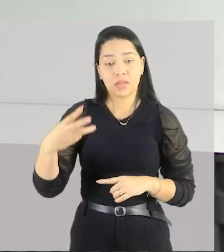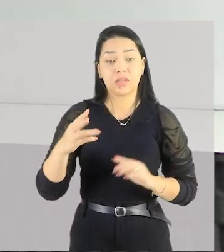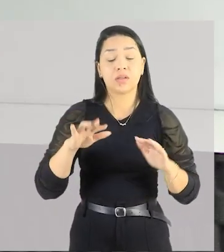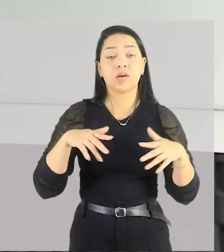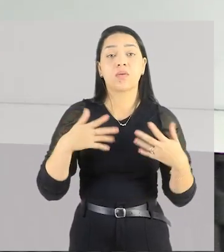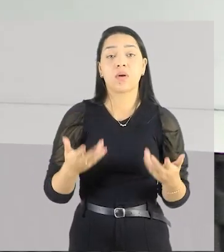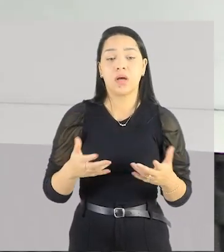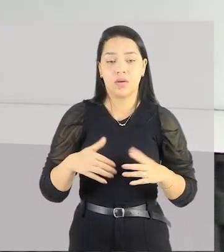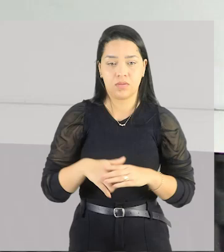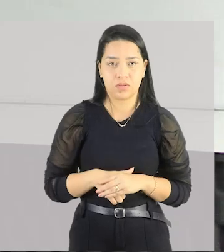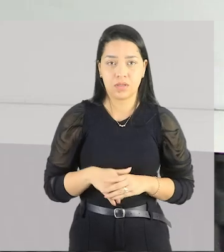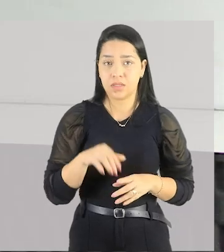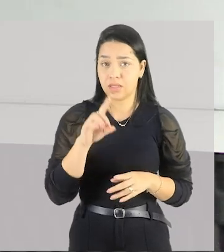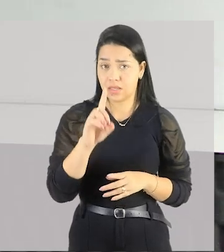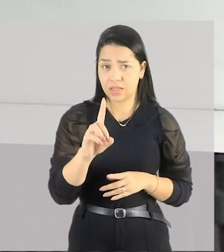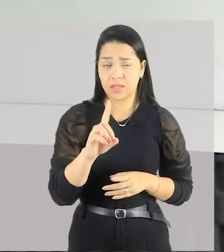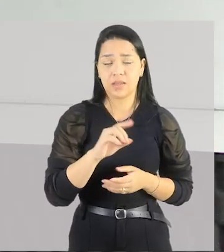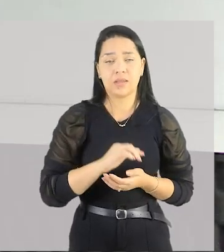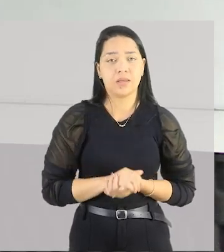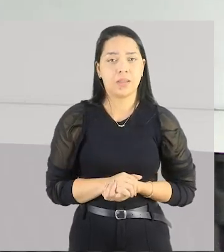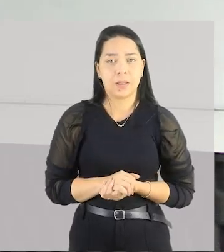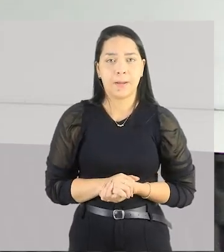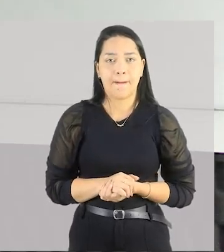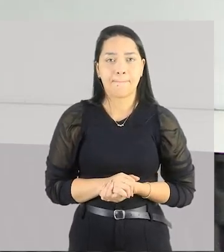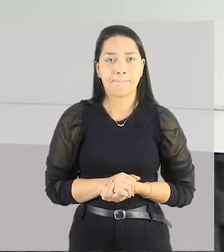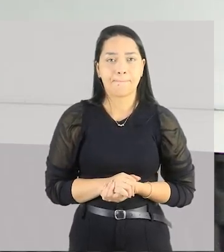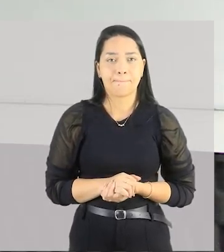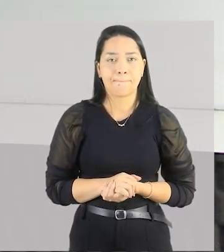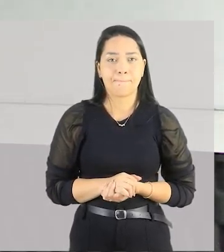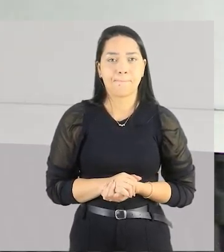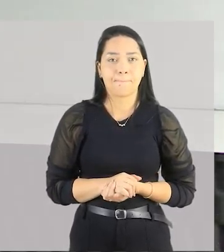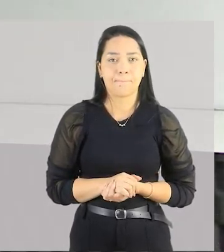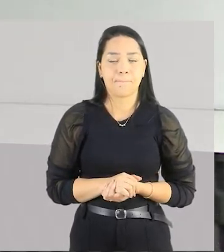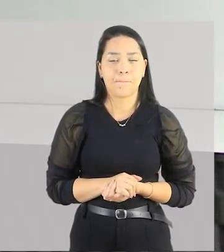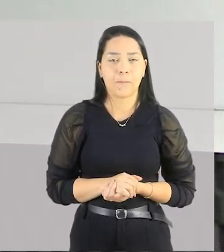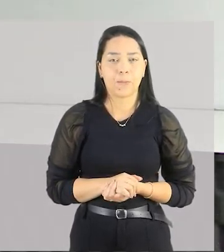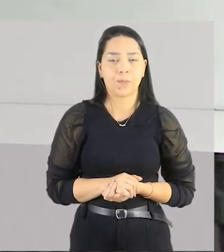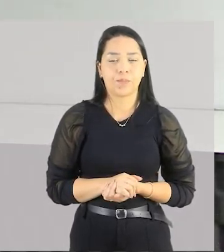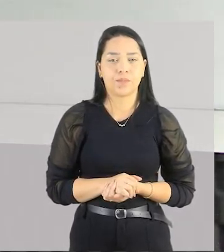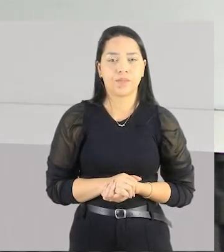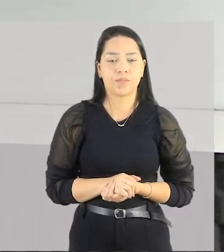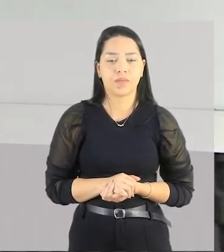em qual alternativa? Letra D, tá ok? Muito bem, me segue.